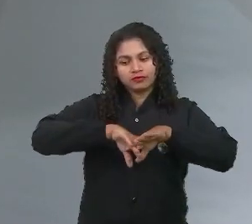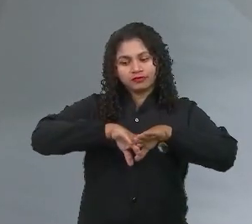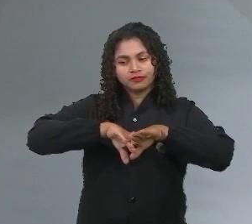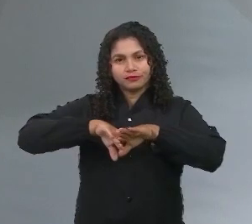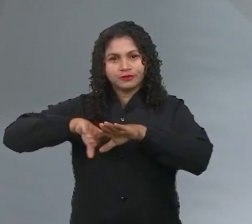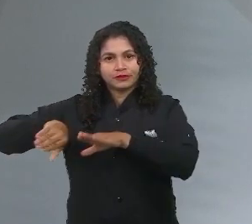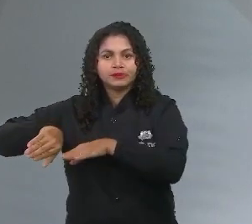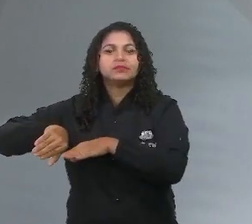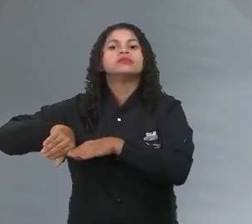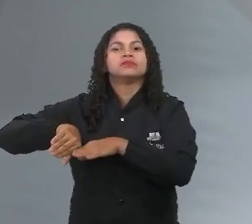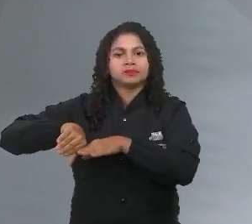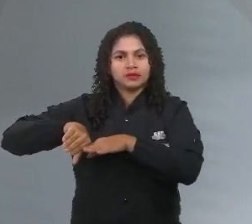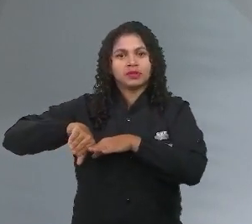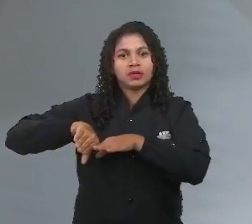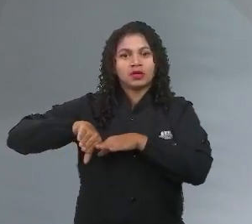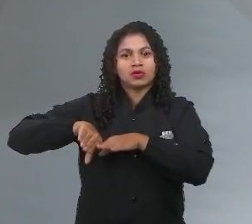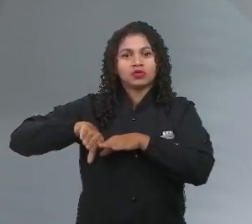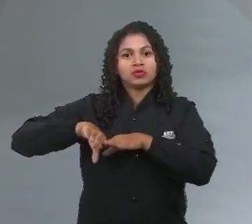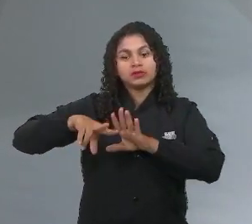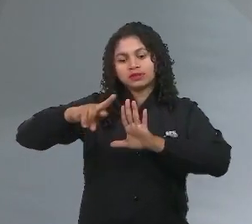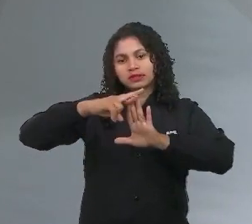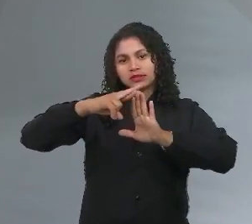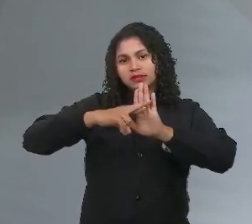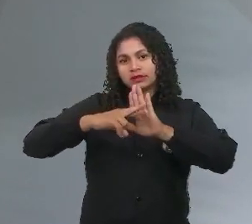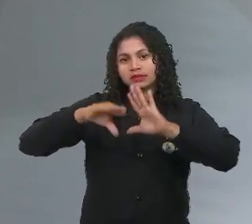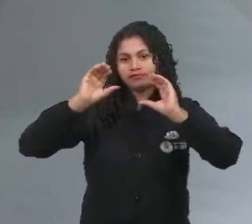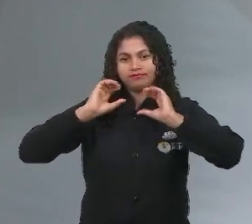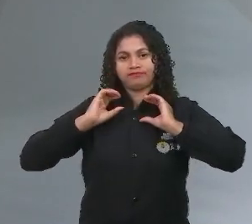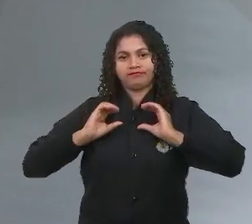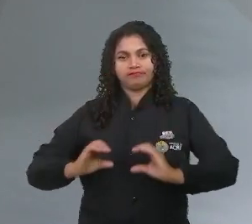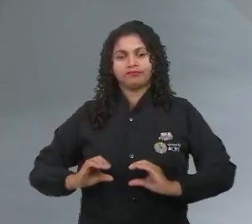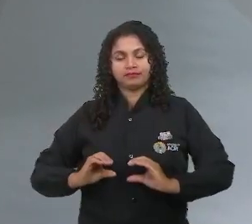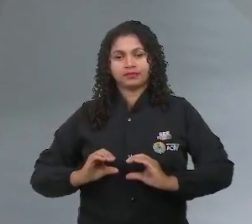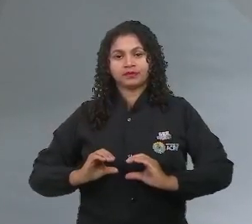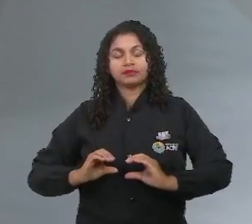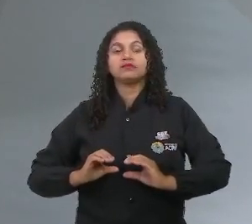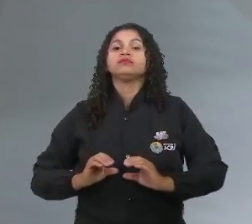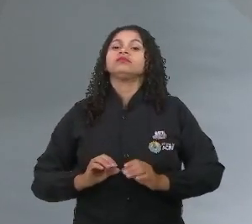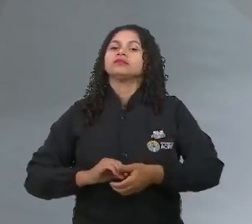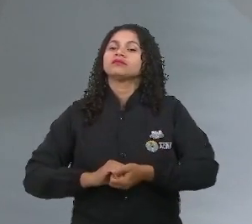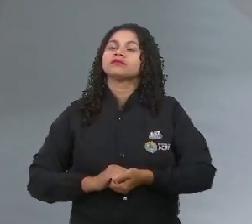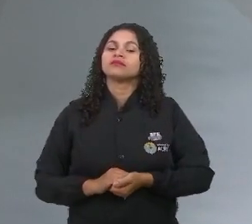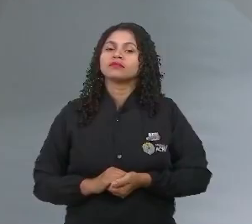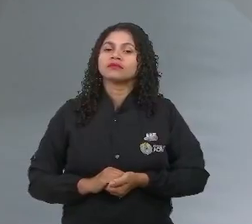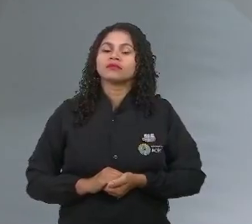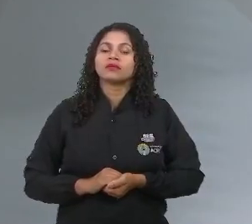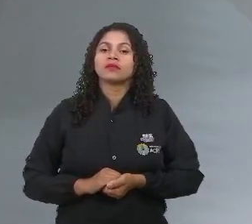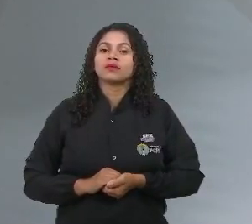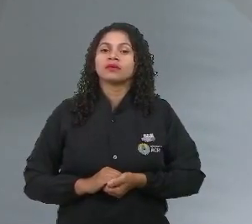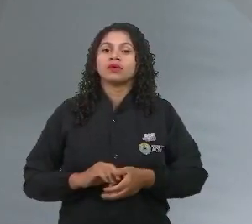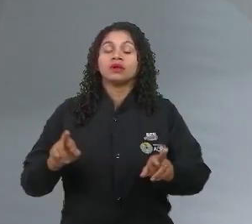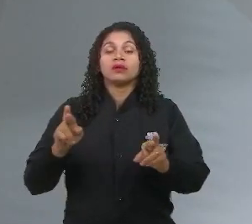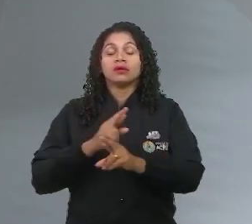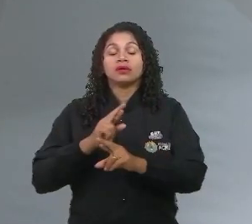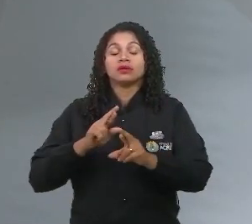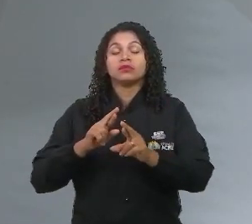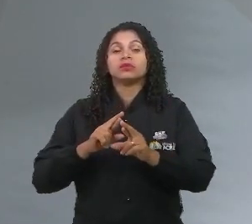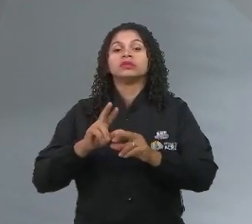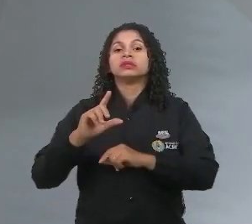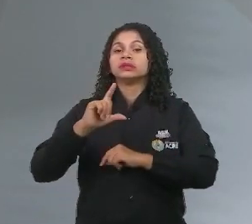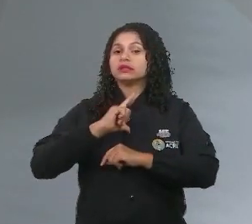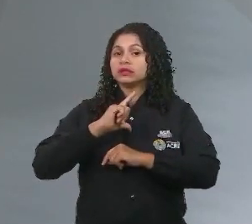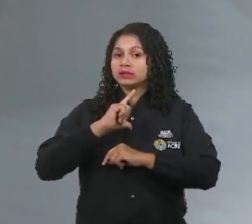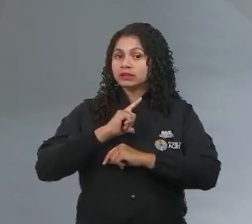que, no caso, são necessários. E ainda os Estados Democráticos de Direito, eles se organizam em 3 poderes: